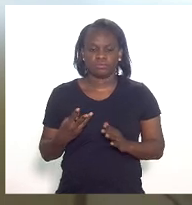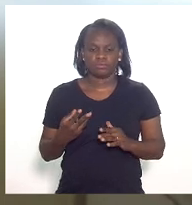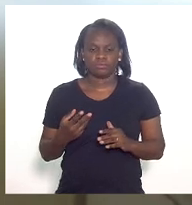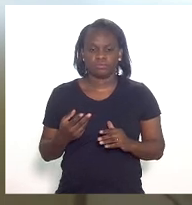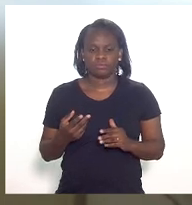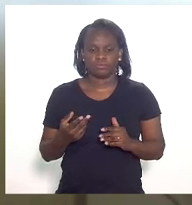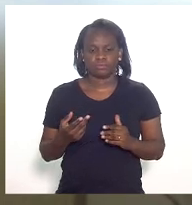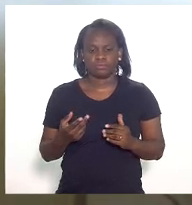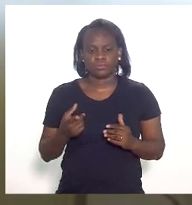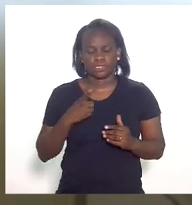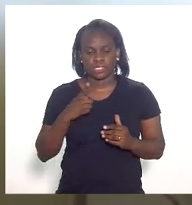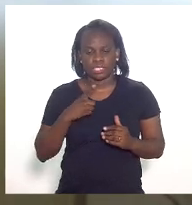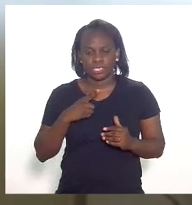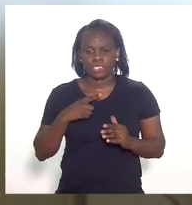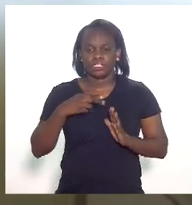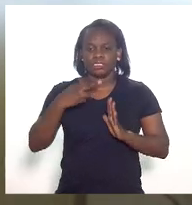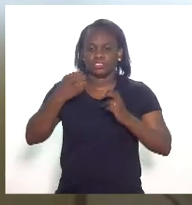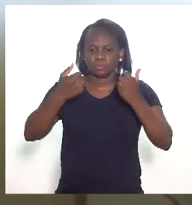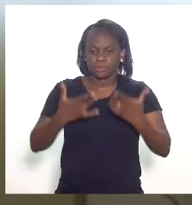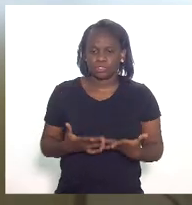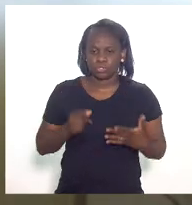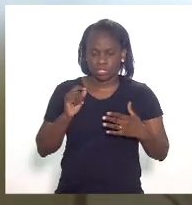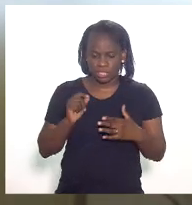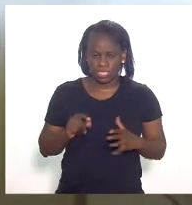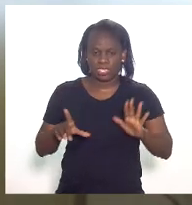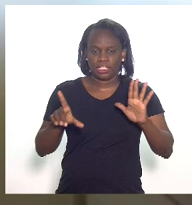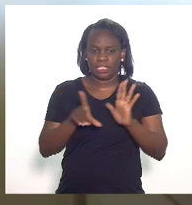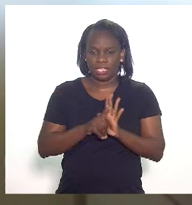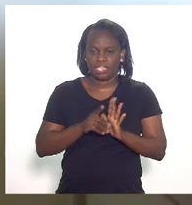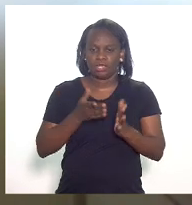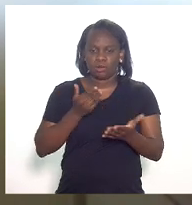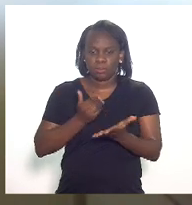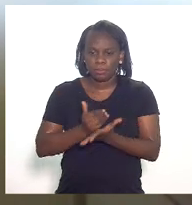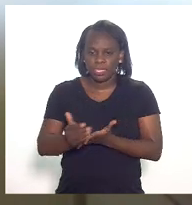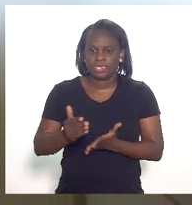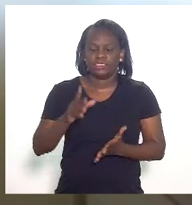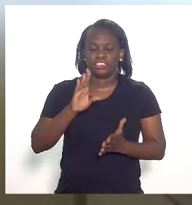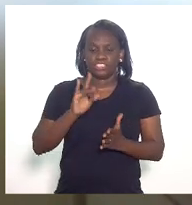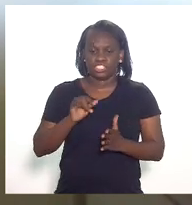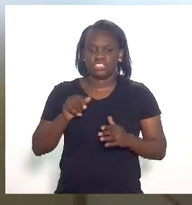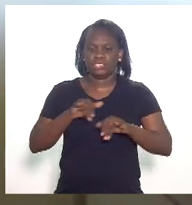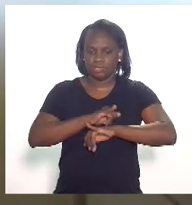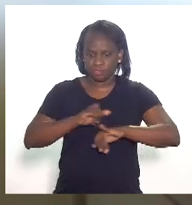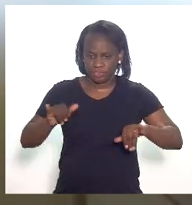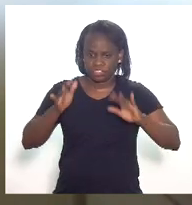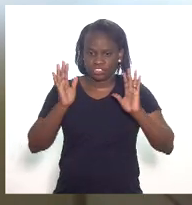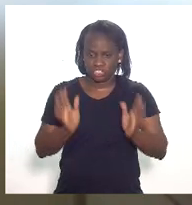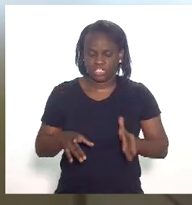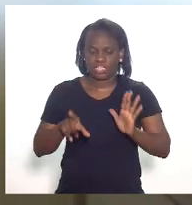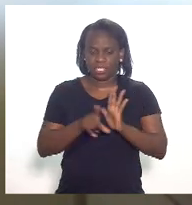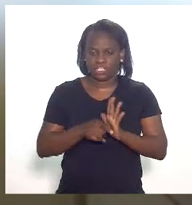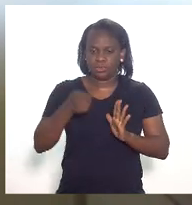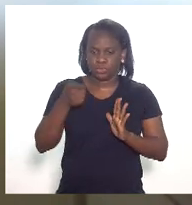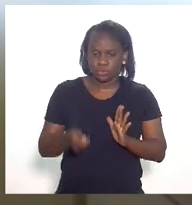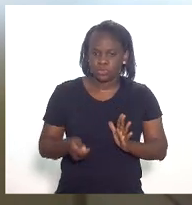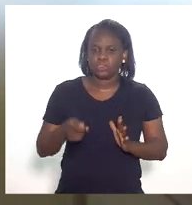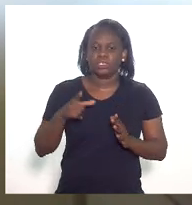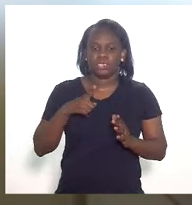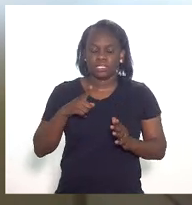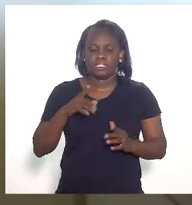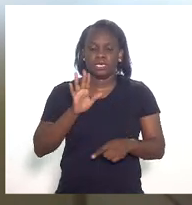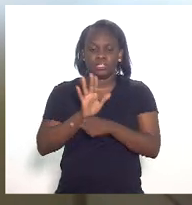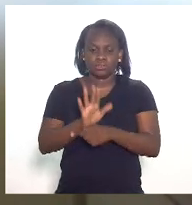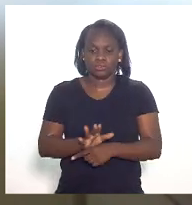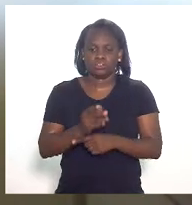teria a seguinte redação. Esta lei entra em vigor na data da sua aplicação, com efeitos